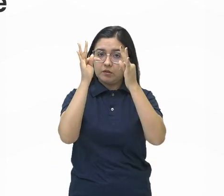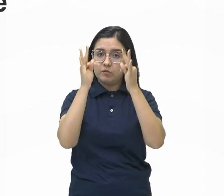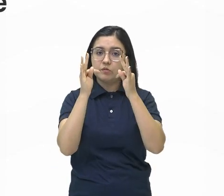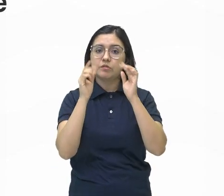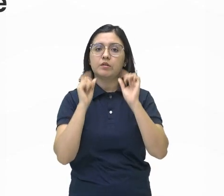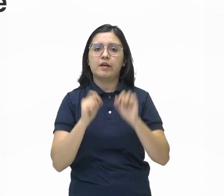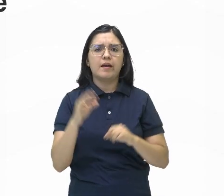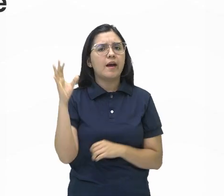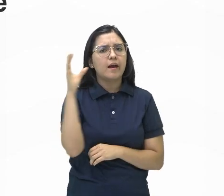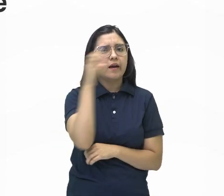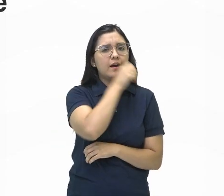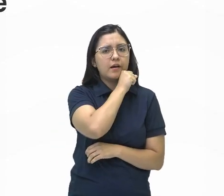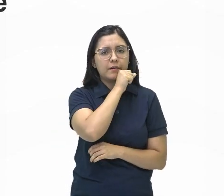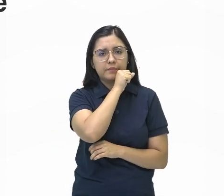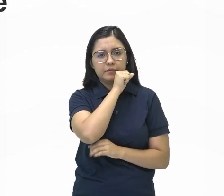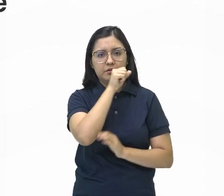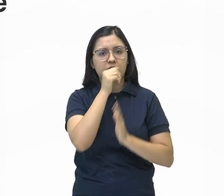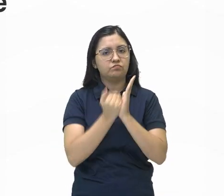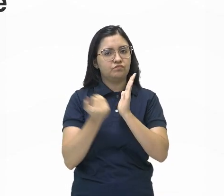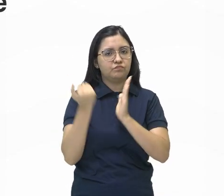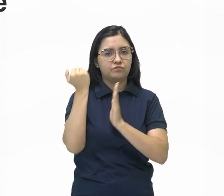aquele coelho, né, que saiu na frente correndo.